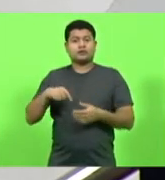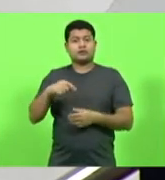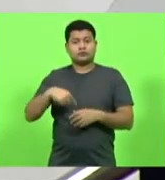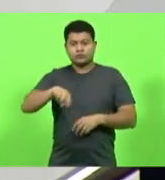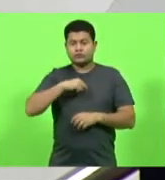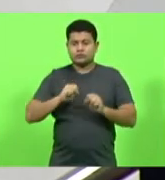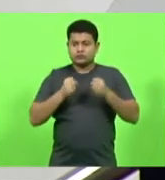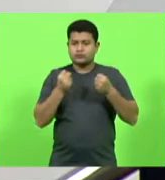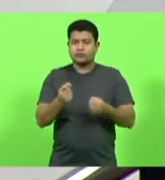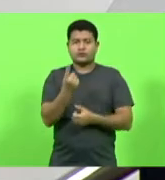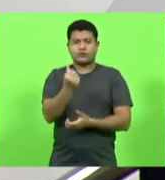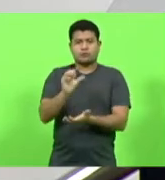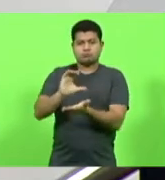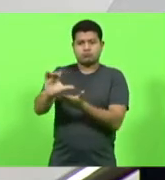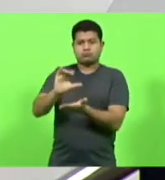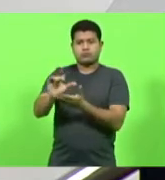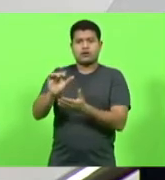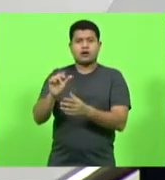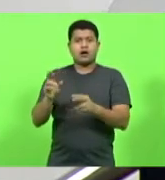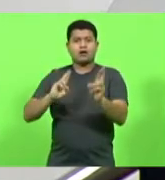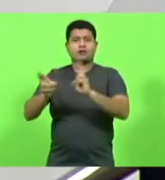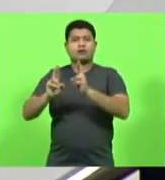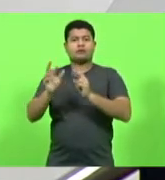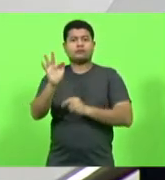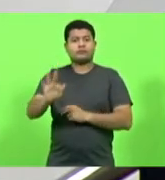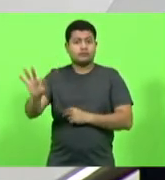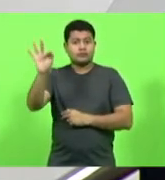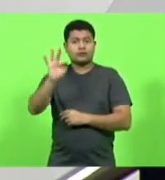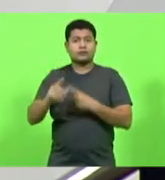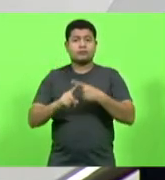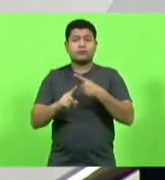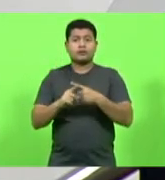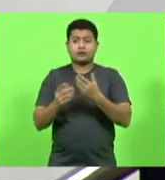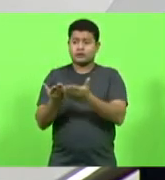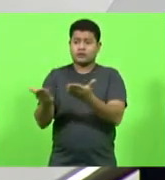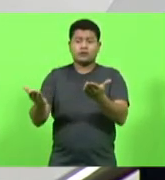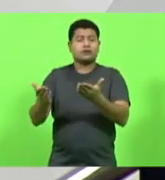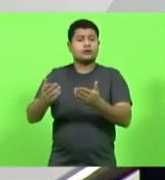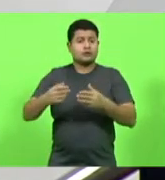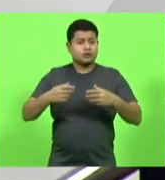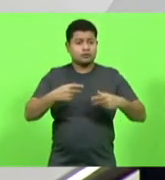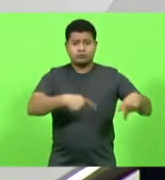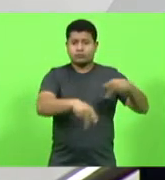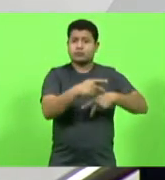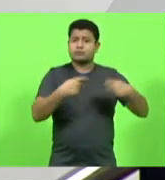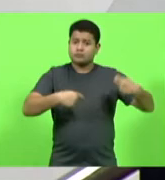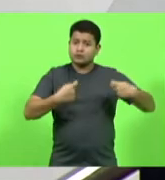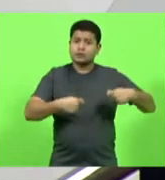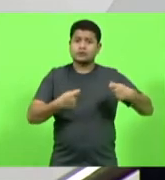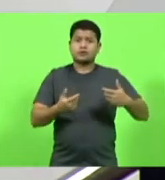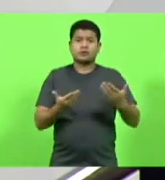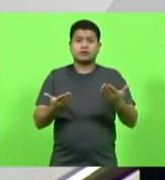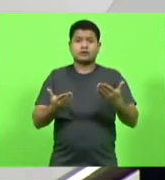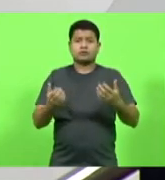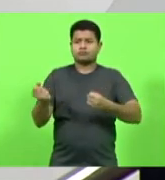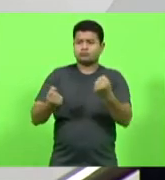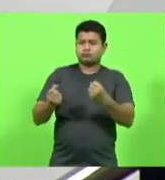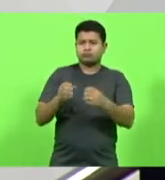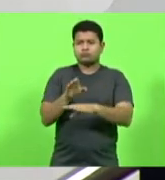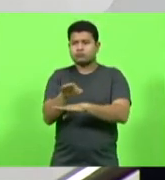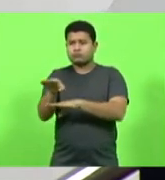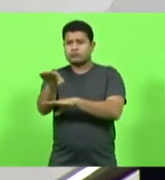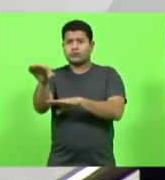rodovias federais. Porque o povo precisa delas. E o povo não quer saber de onde vem o dinheiro.